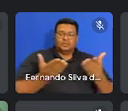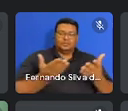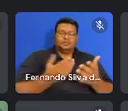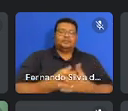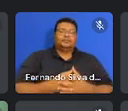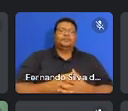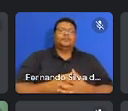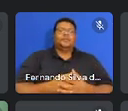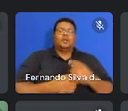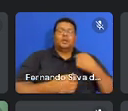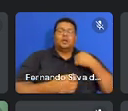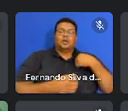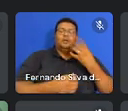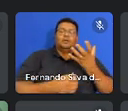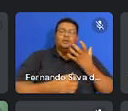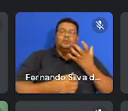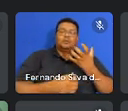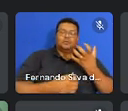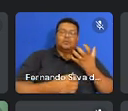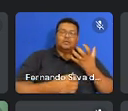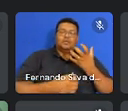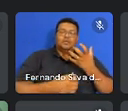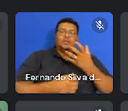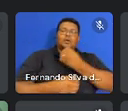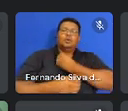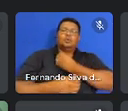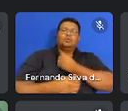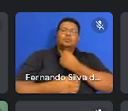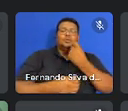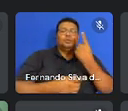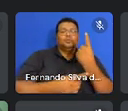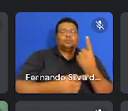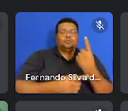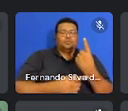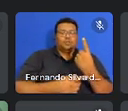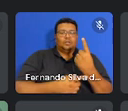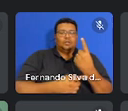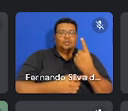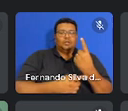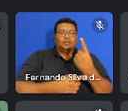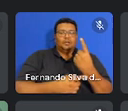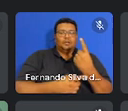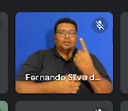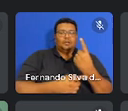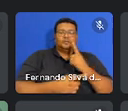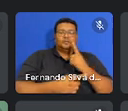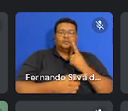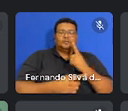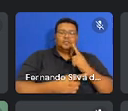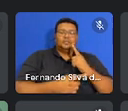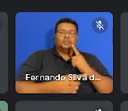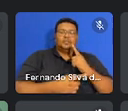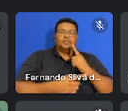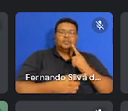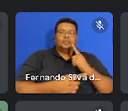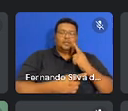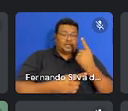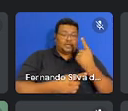Eu quero tirar o número 1 na face de cima, tá? Então eu vou